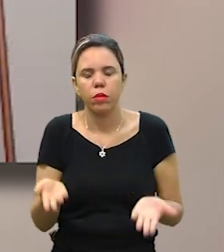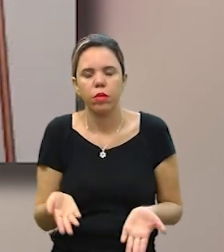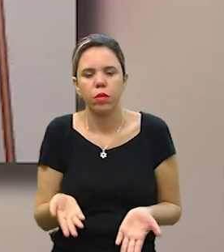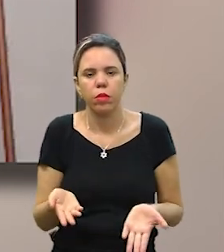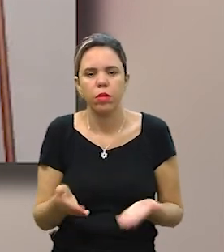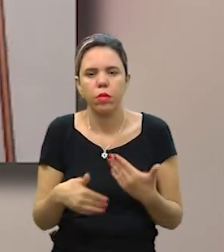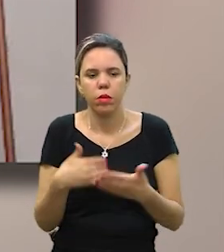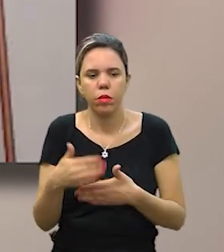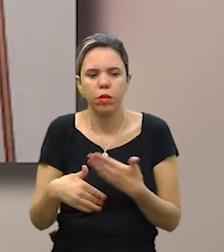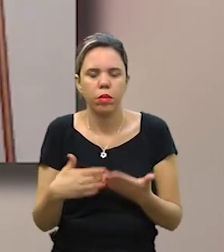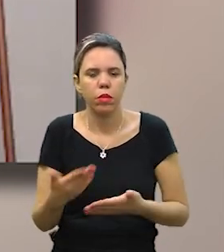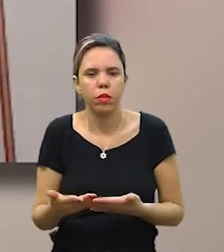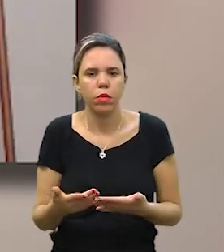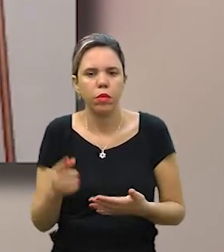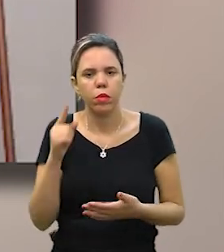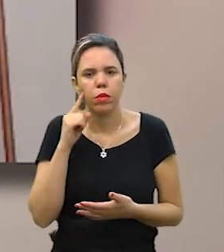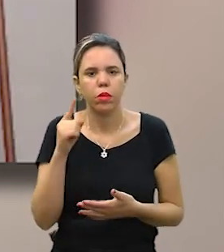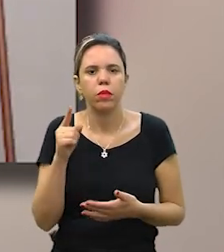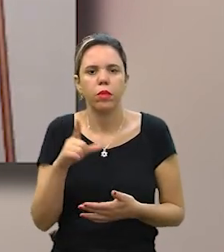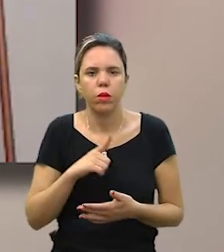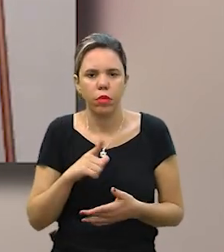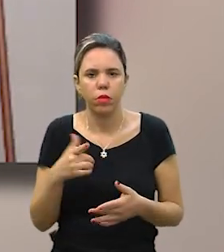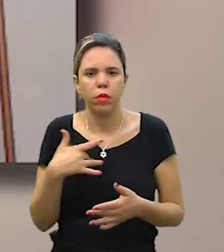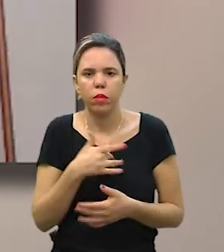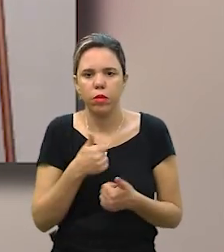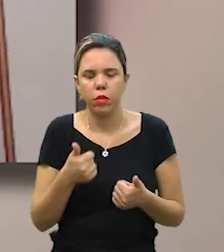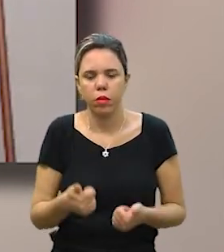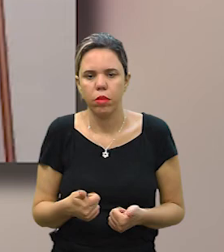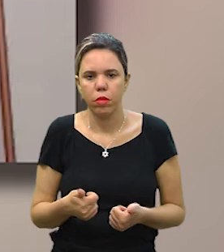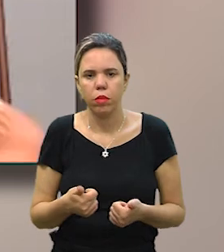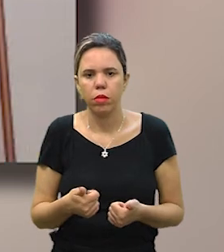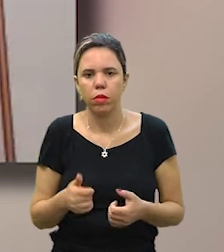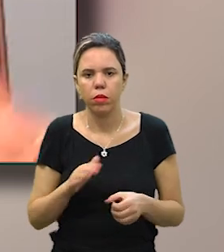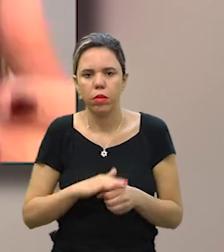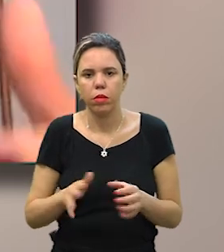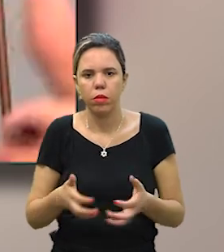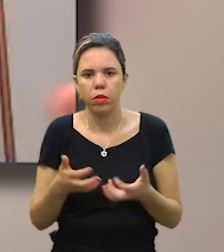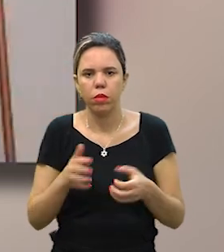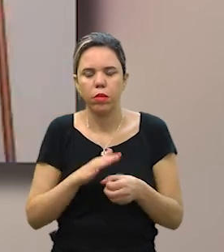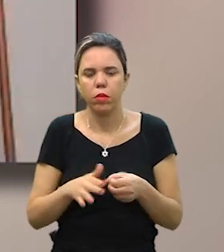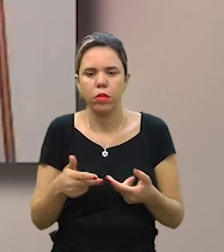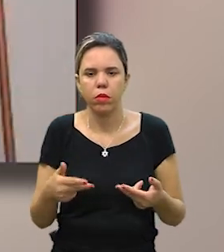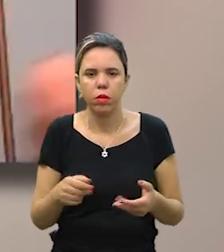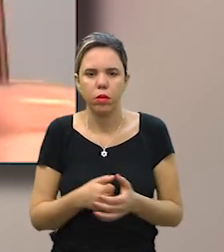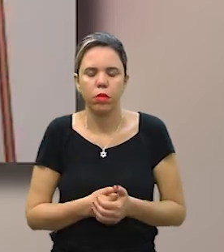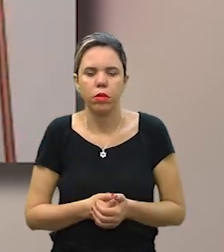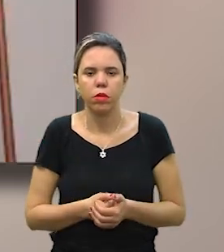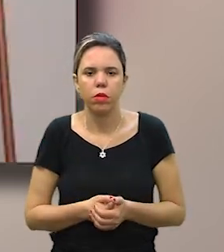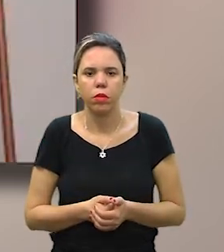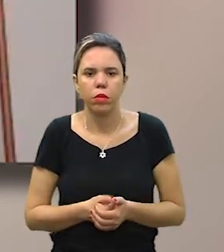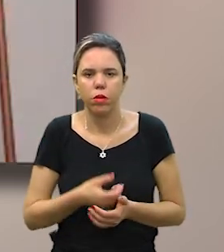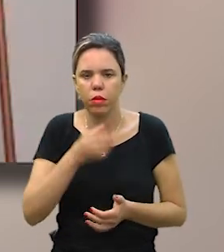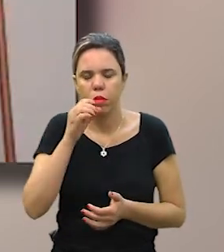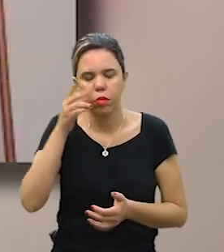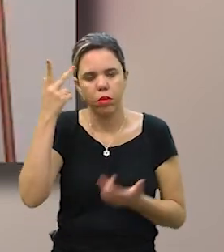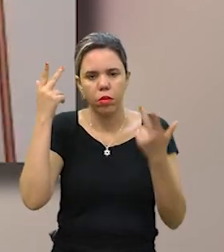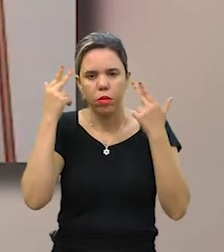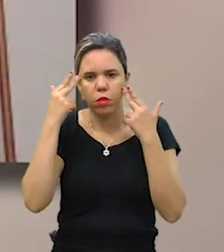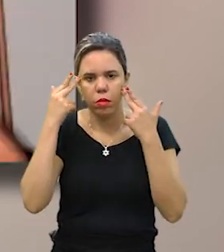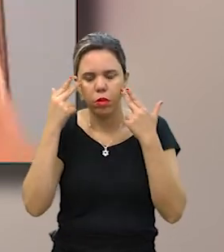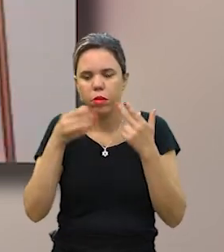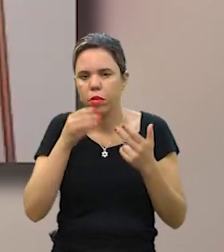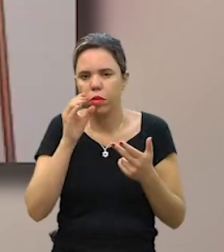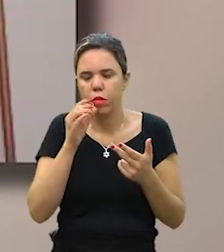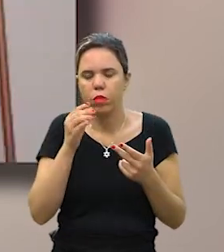assim. Então, a rotina diária tem que ser saudável. Verdura, fruta, legumes, né? O suco